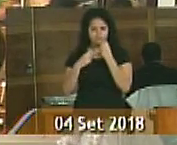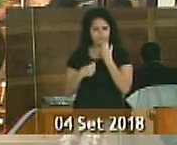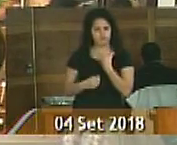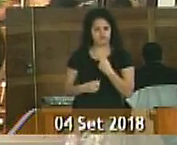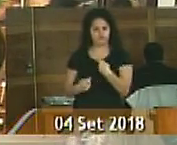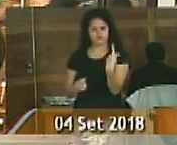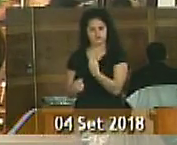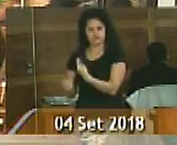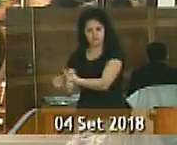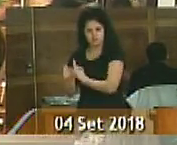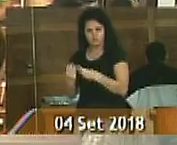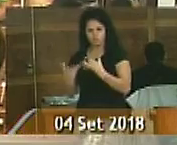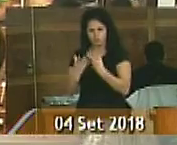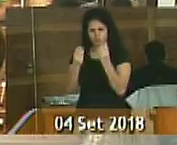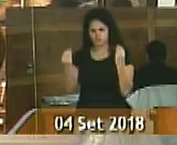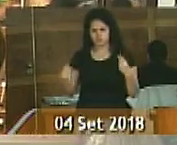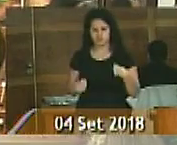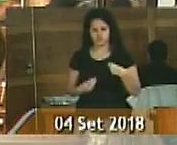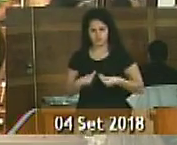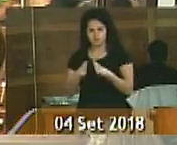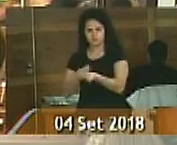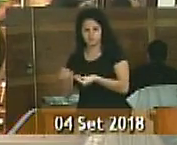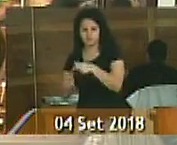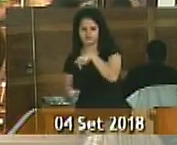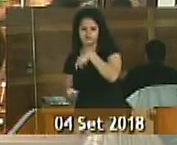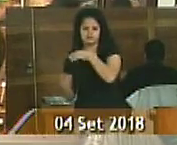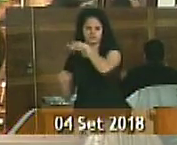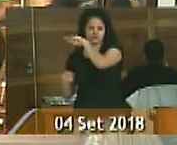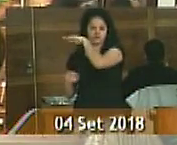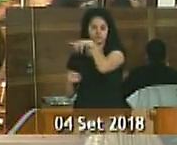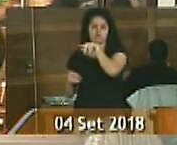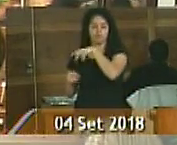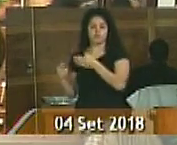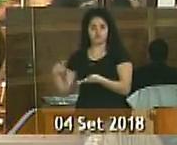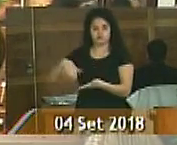vieram, são vários, vou entregar aqui em cima, daqui a pouco nós vamos aí